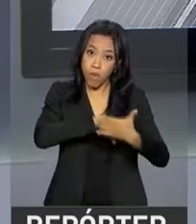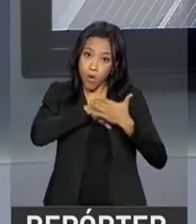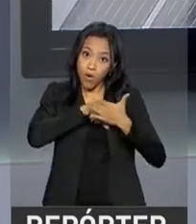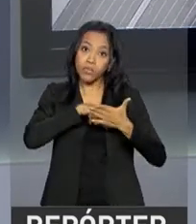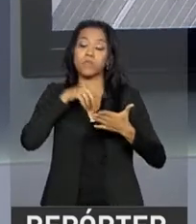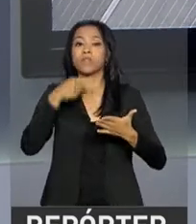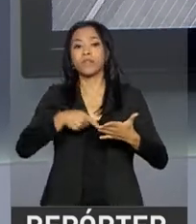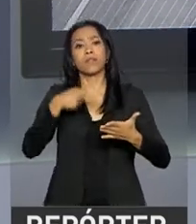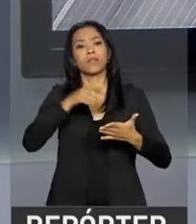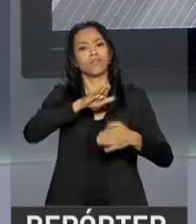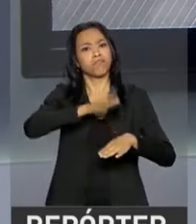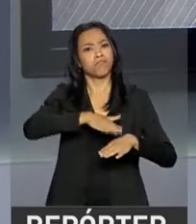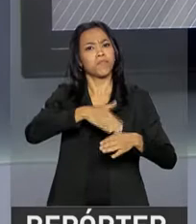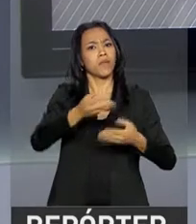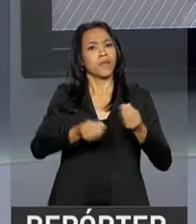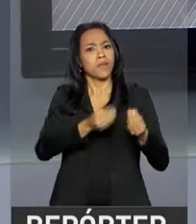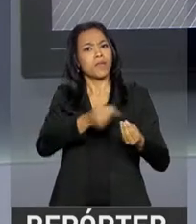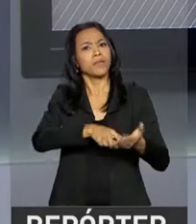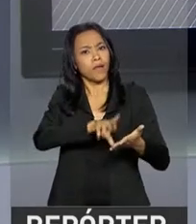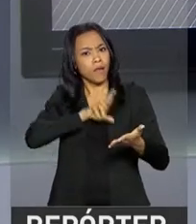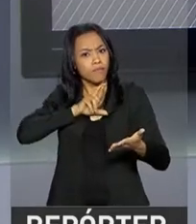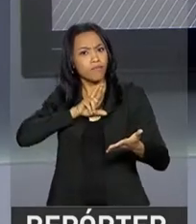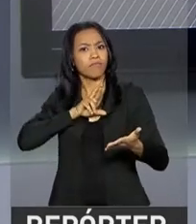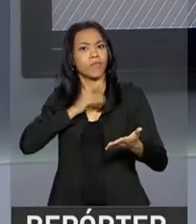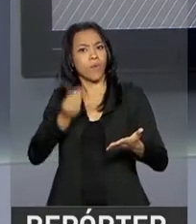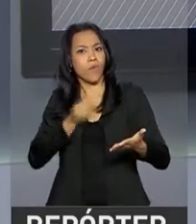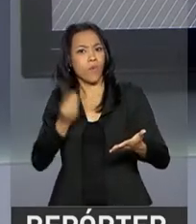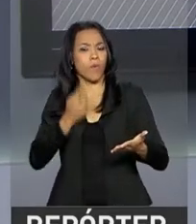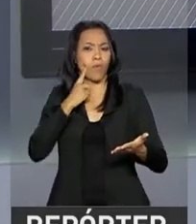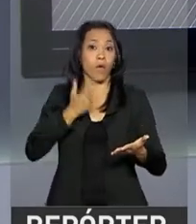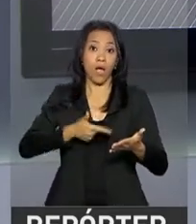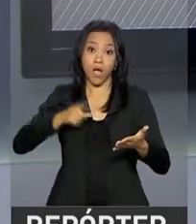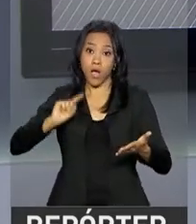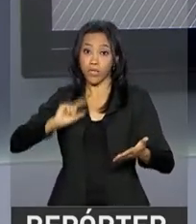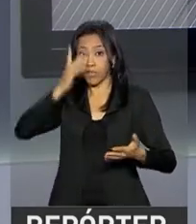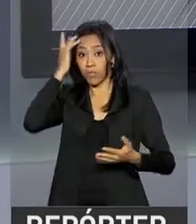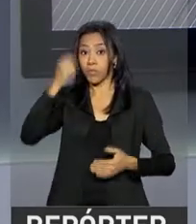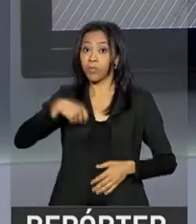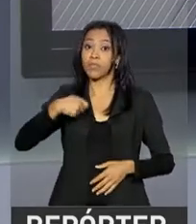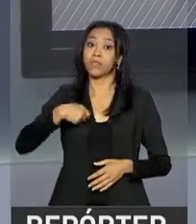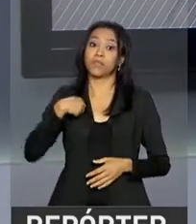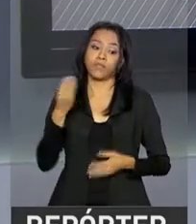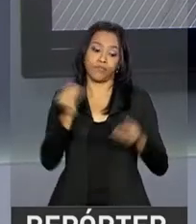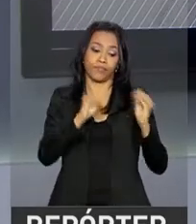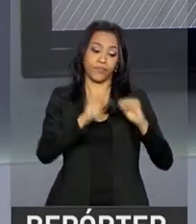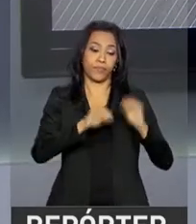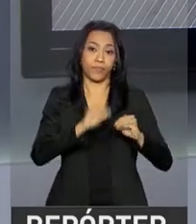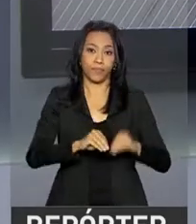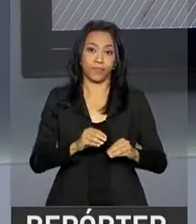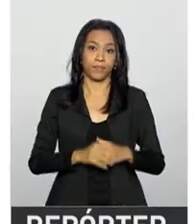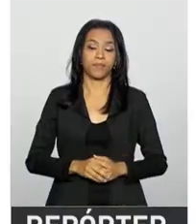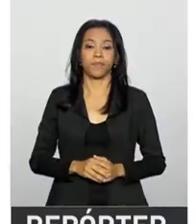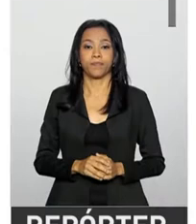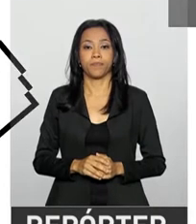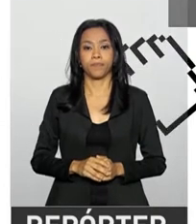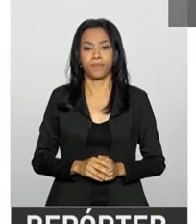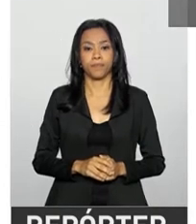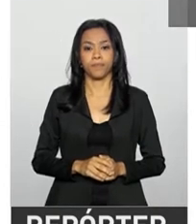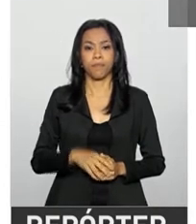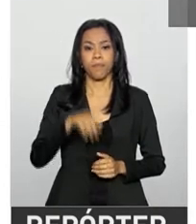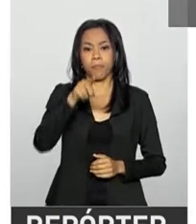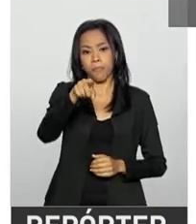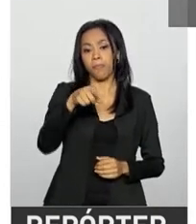segurado de forma automática e dar o resultado antes o trabalhador tinha que inserir os dados o